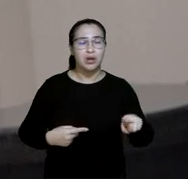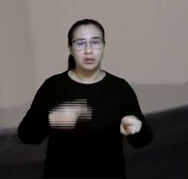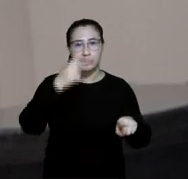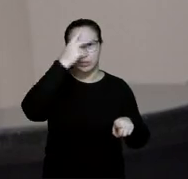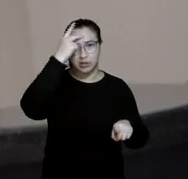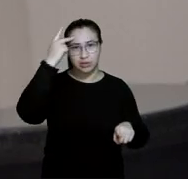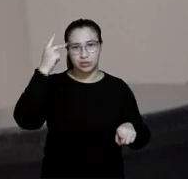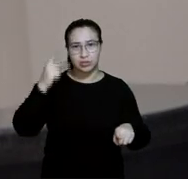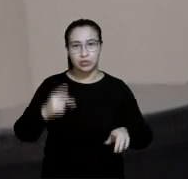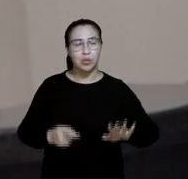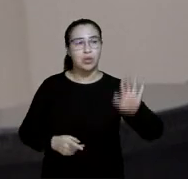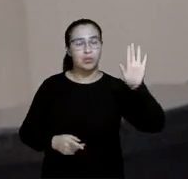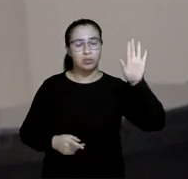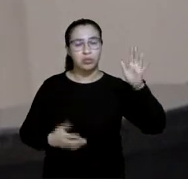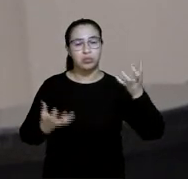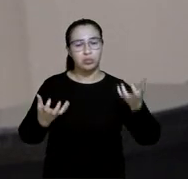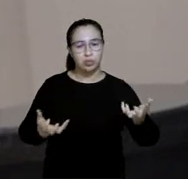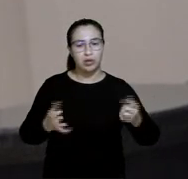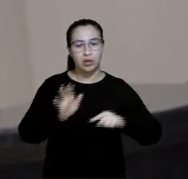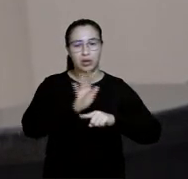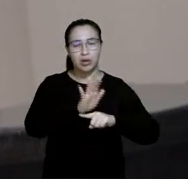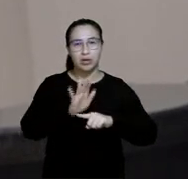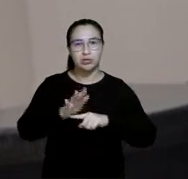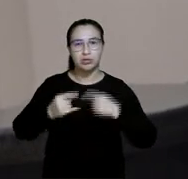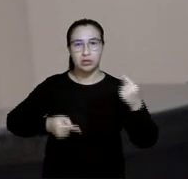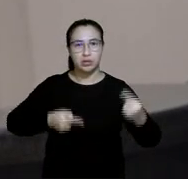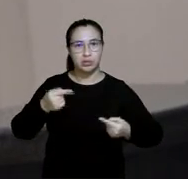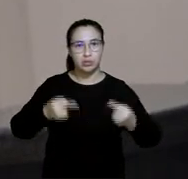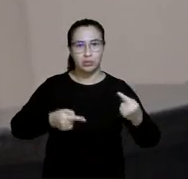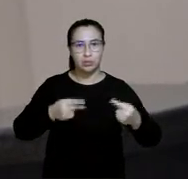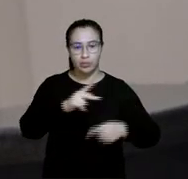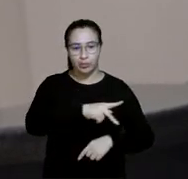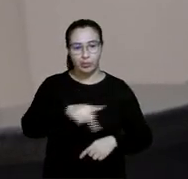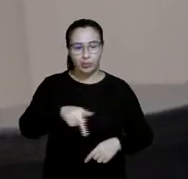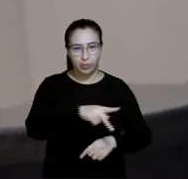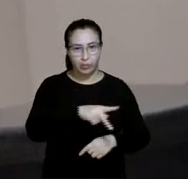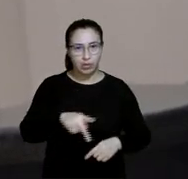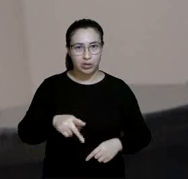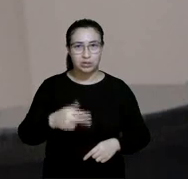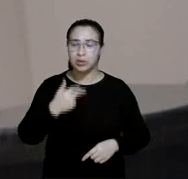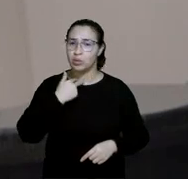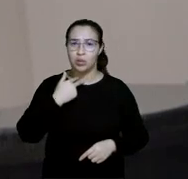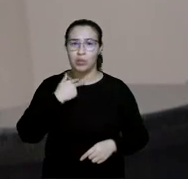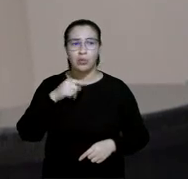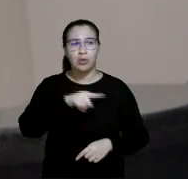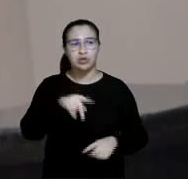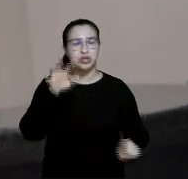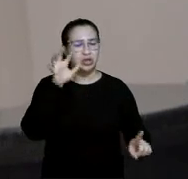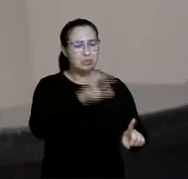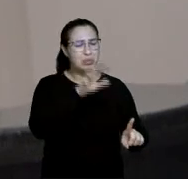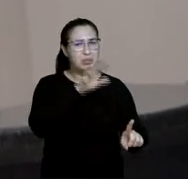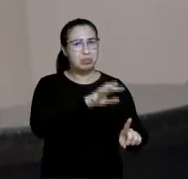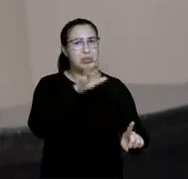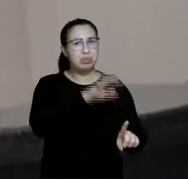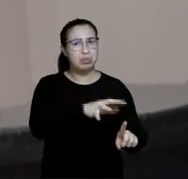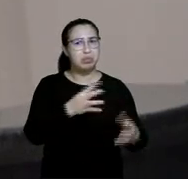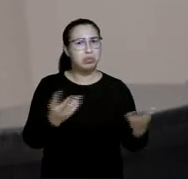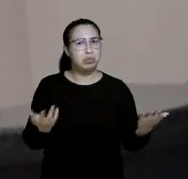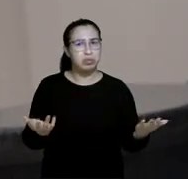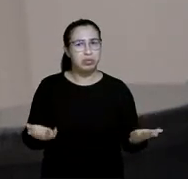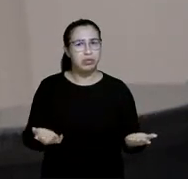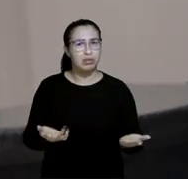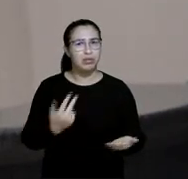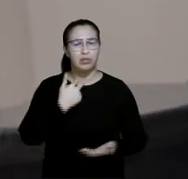disposição da população, eles não podem, em hipótese alguma, sofrer atentados criminosos mais. E